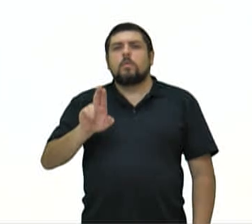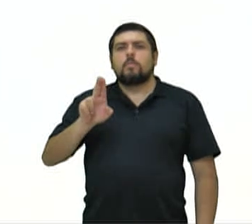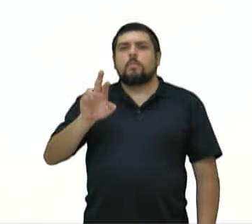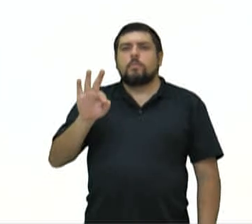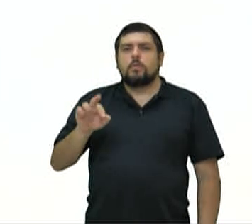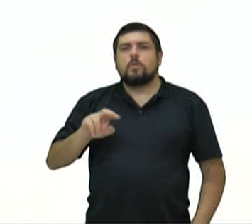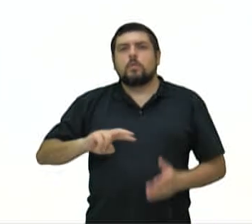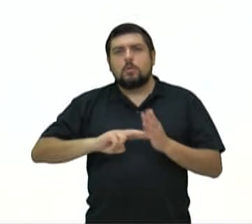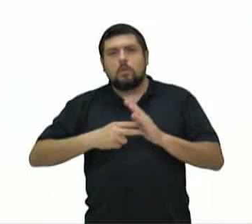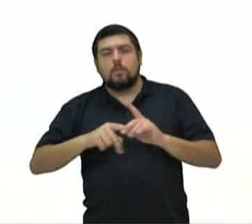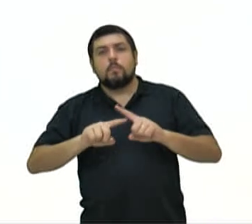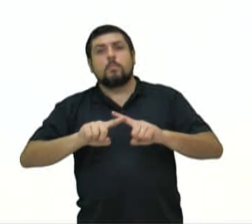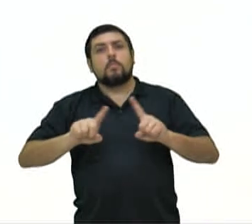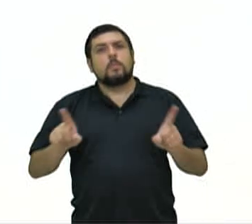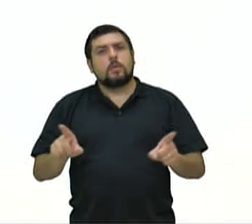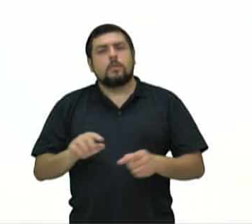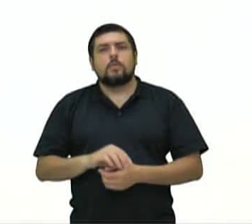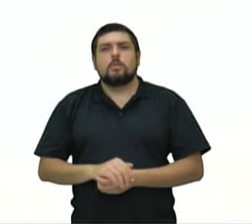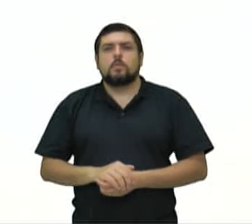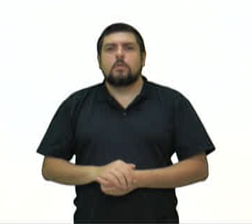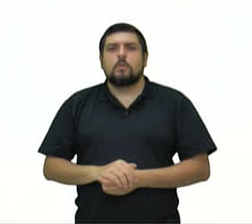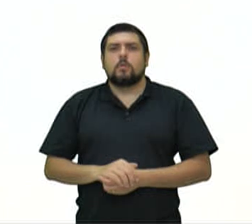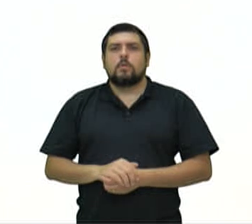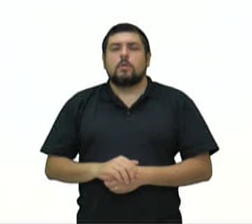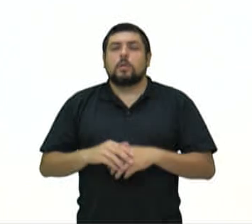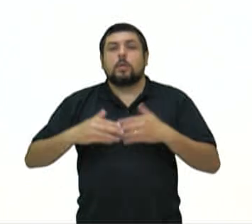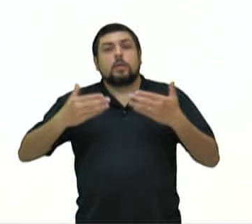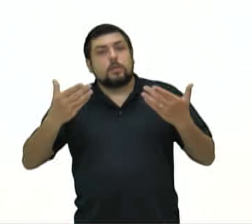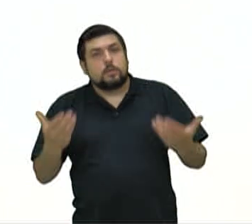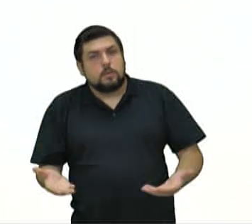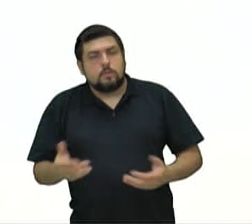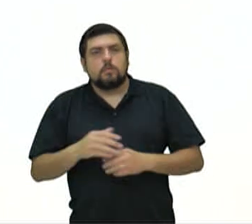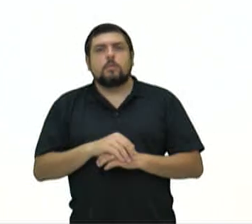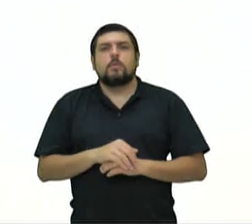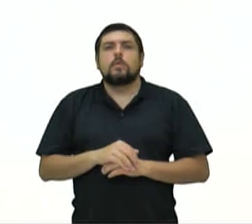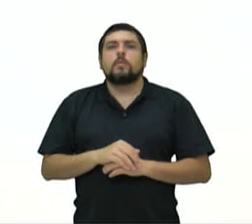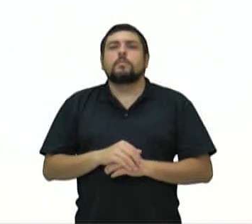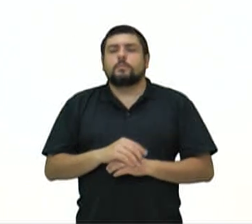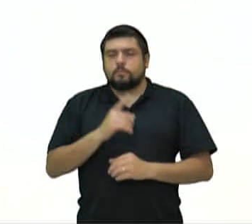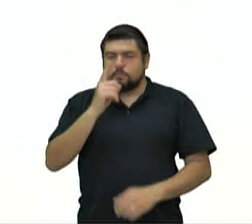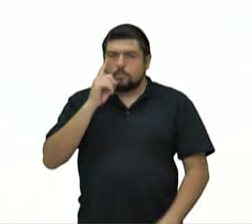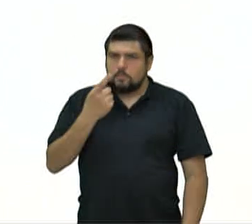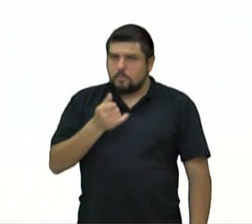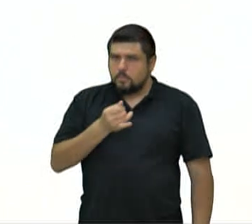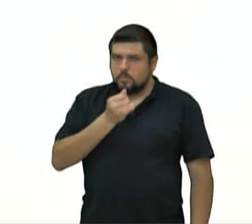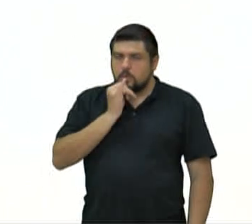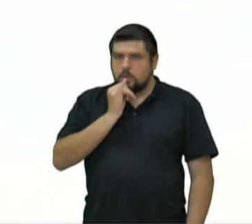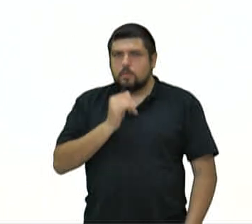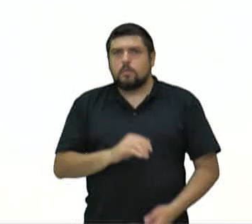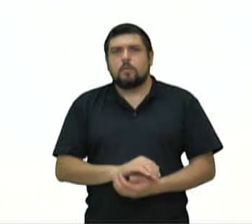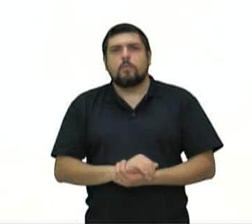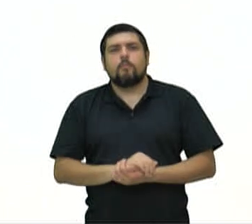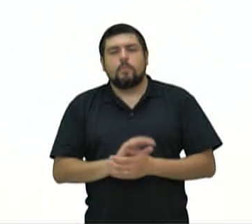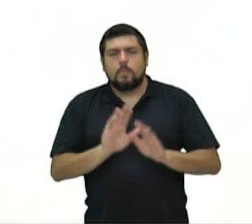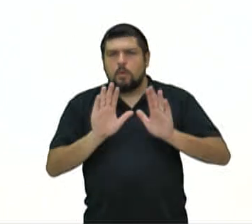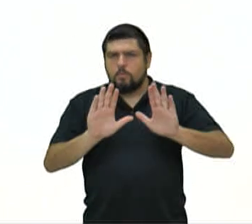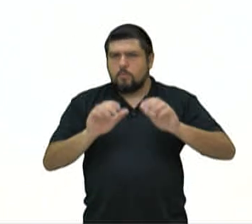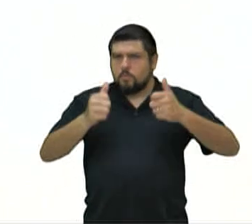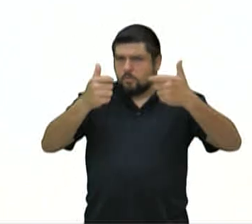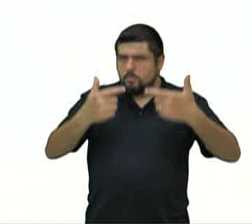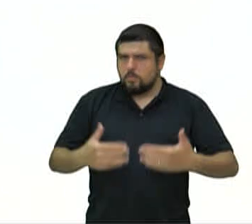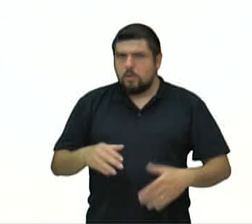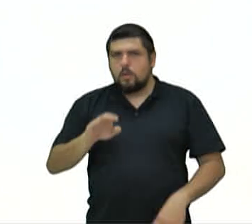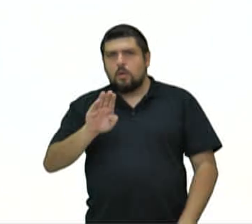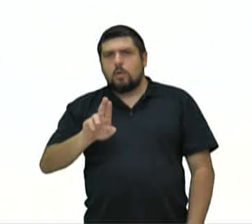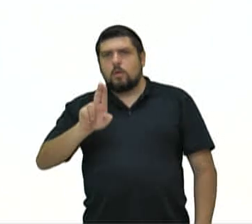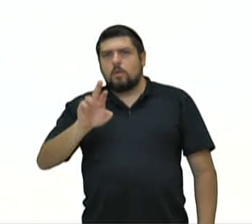porém, o however, contudo, entretanto. Vejam um exemplo. Antes disso, deixa eu explicar que o but ele